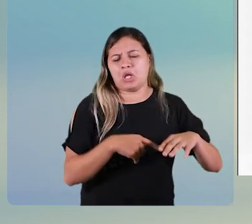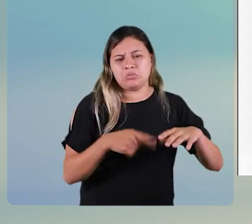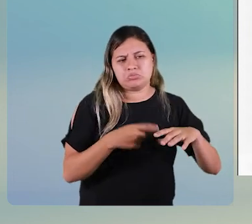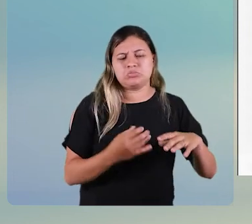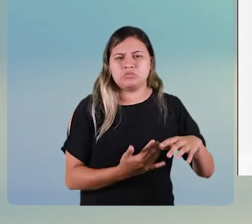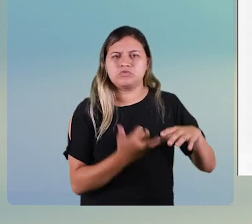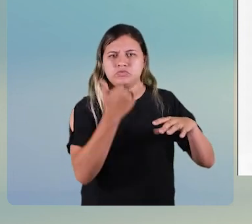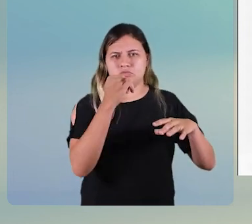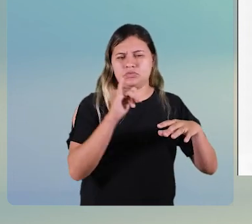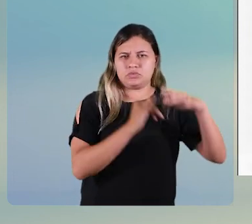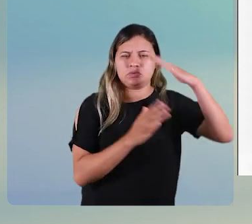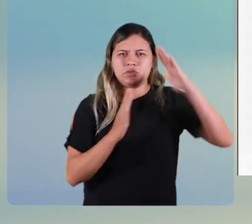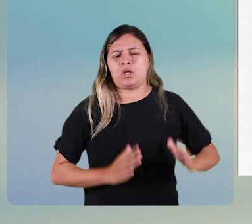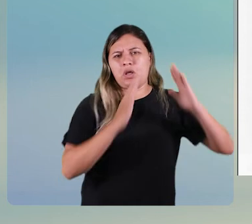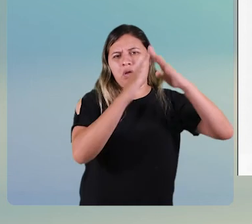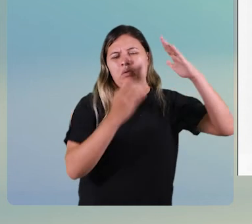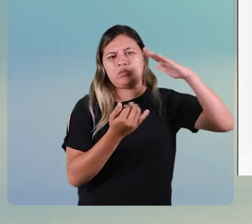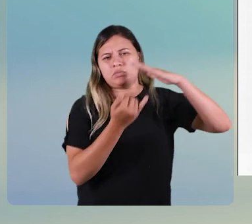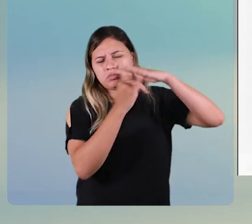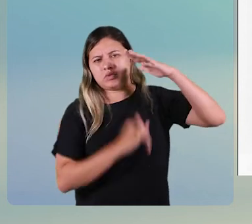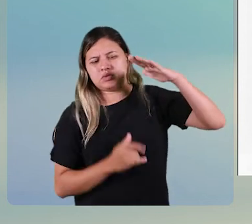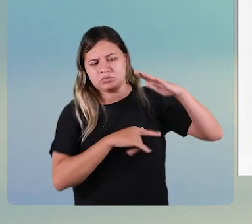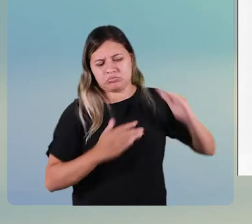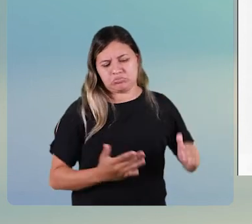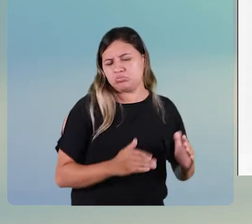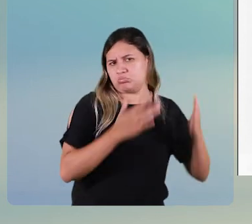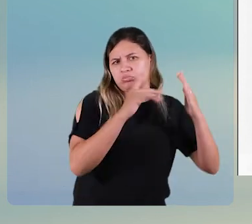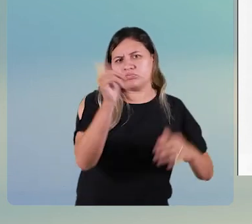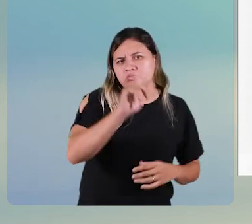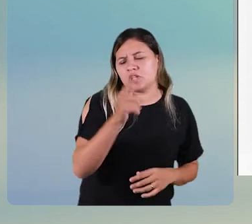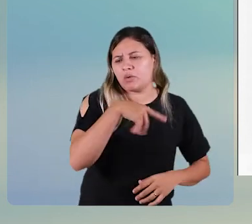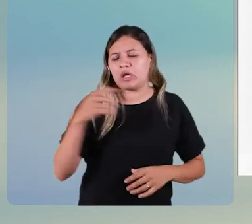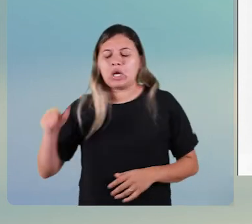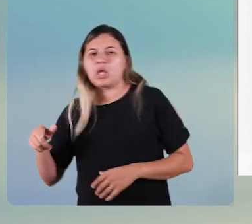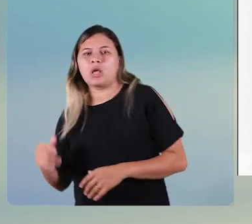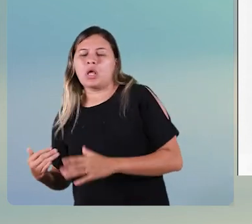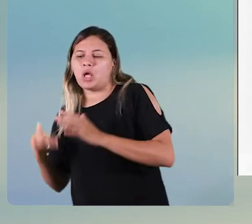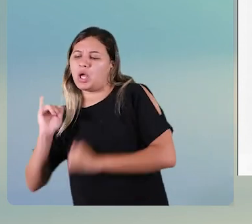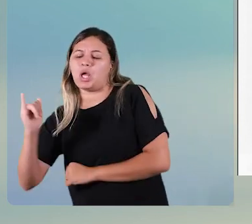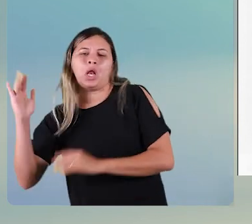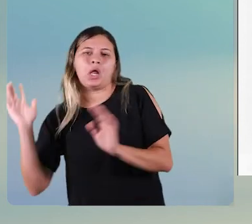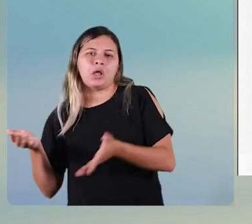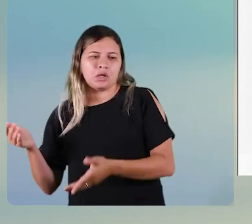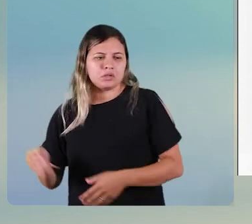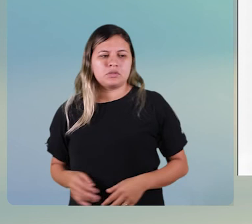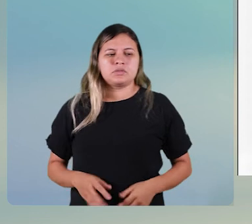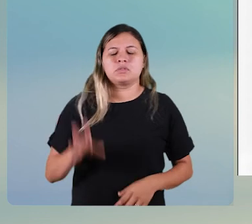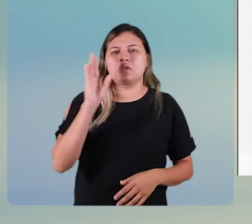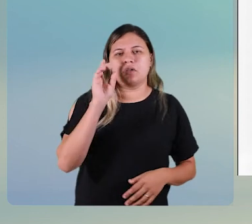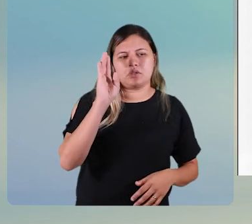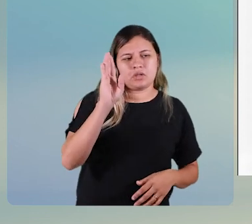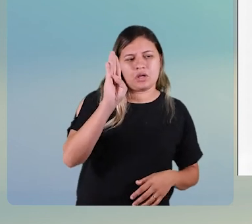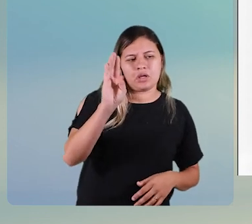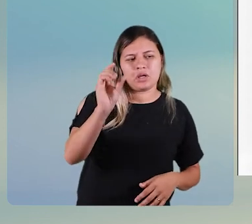já foi formada, né? Já foi produzida, vai ser só convertida, né? Aquecimento da água líquida para gerar vapor